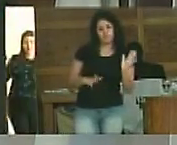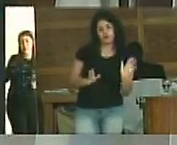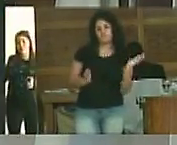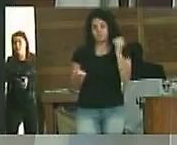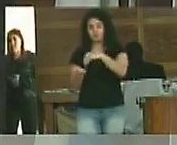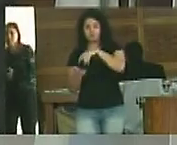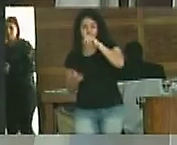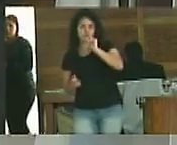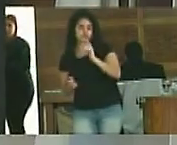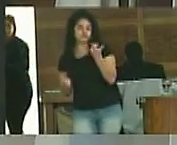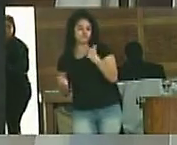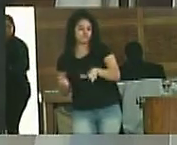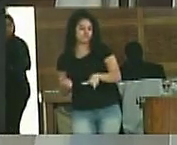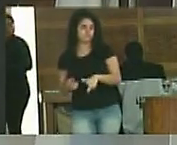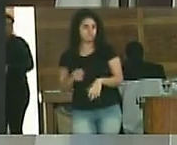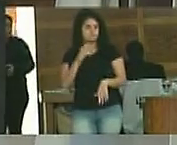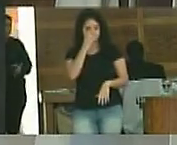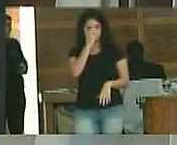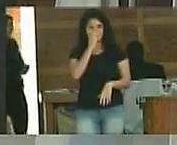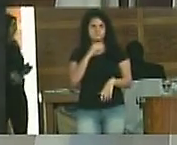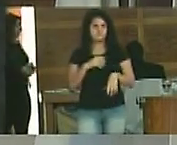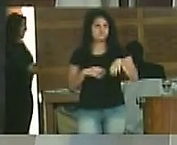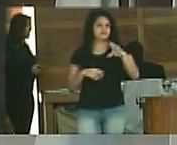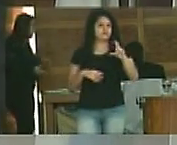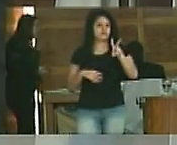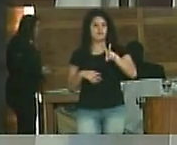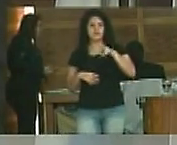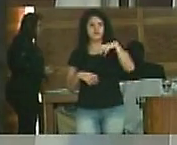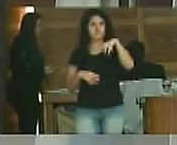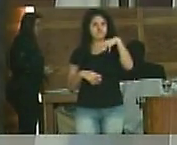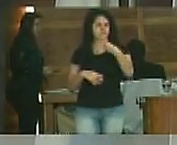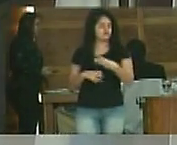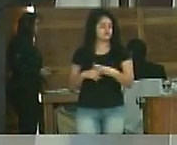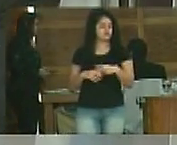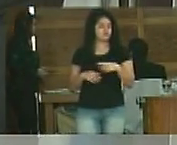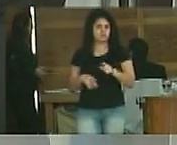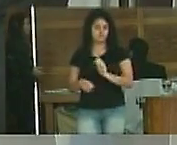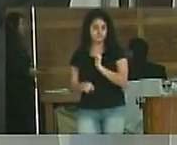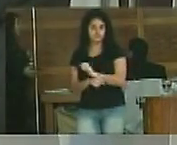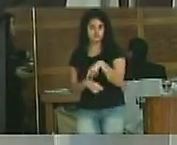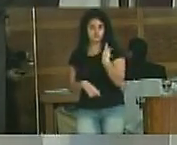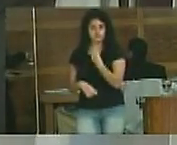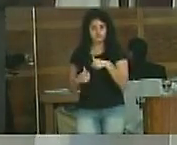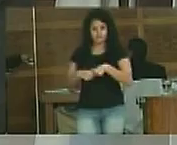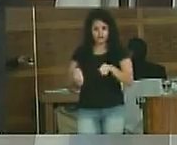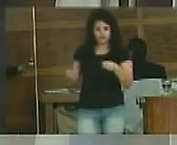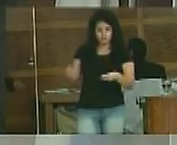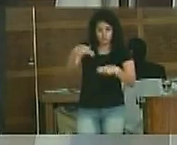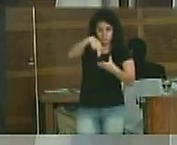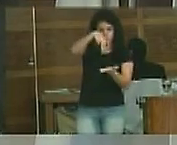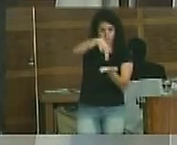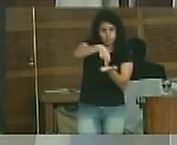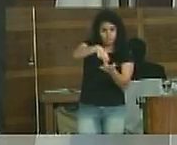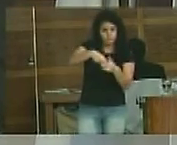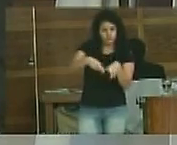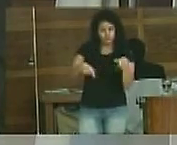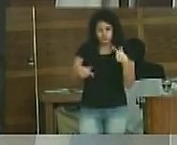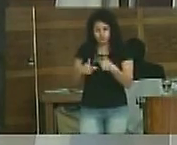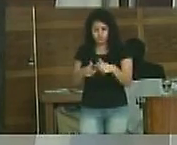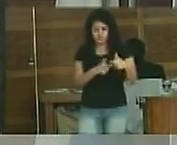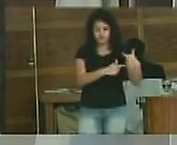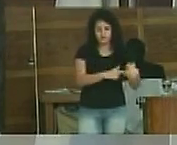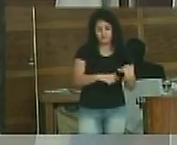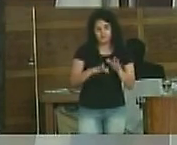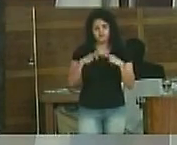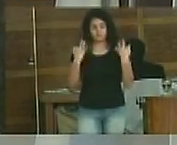vem para lá, vem para cá, você vê a terceira, essa porra, que não para, e a gente fica no meio disso. A gente fica no meio disso. As famílias